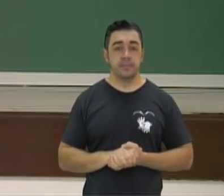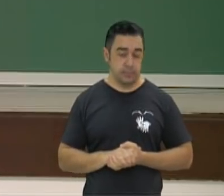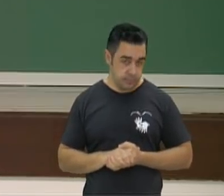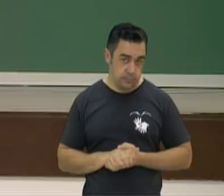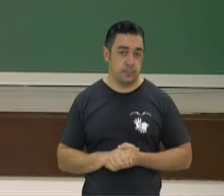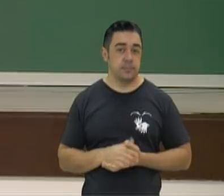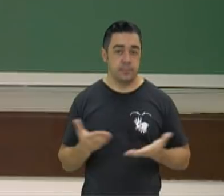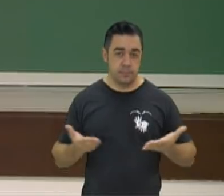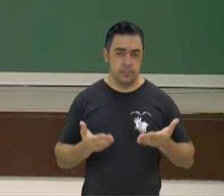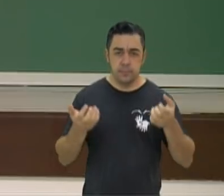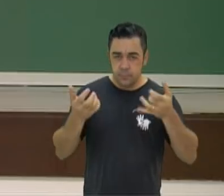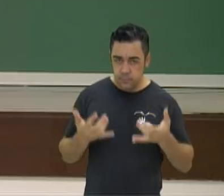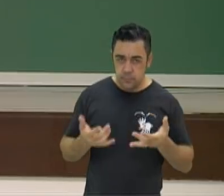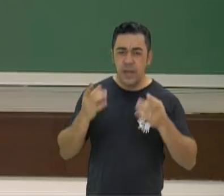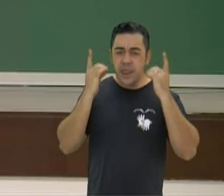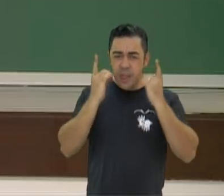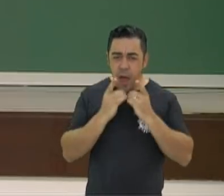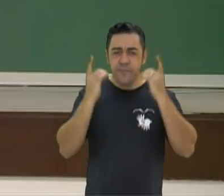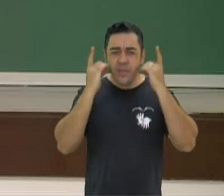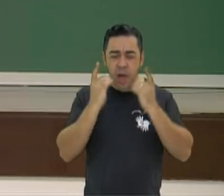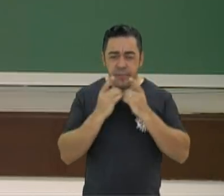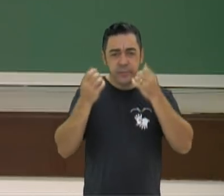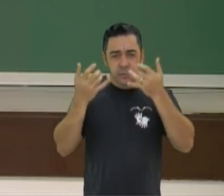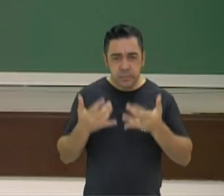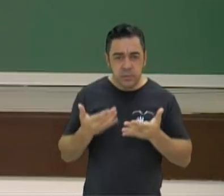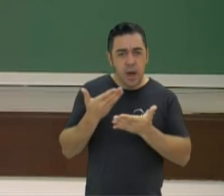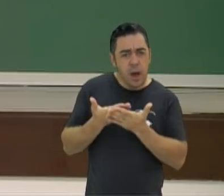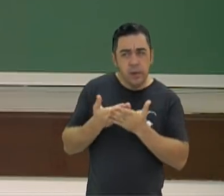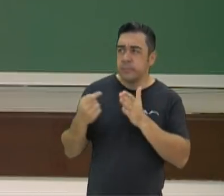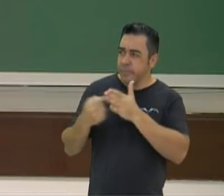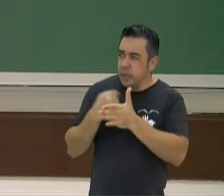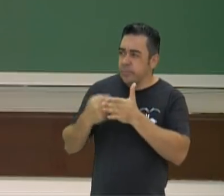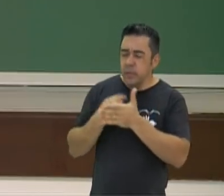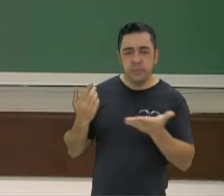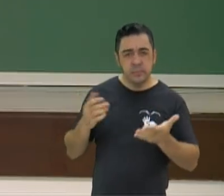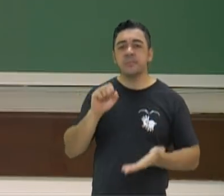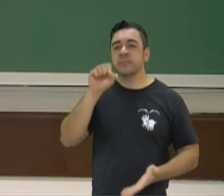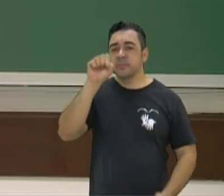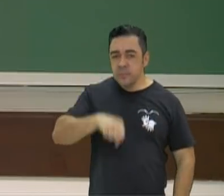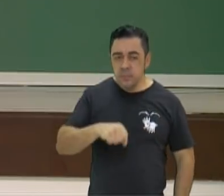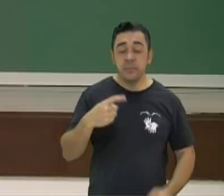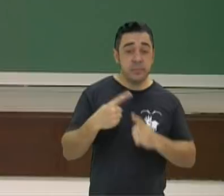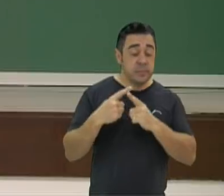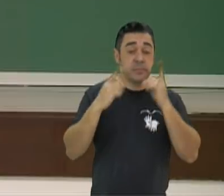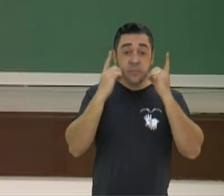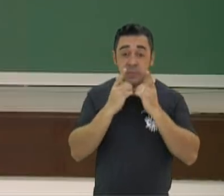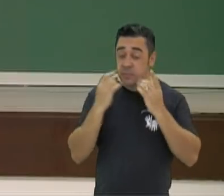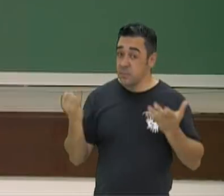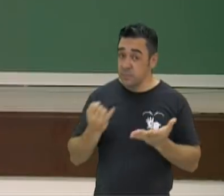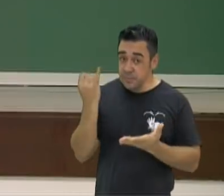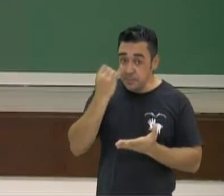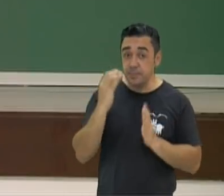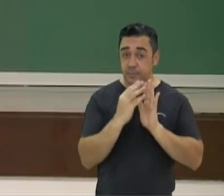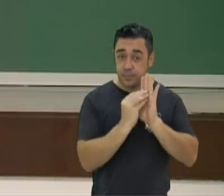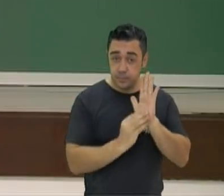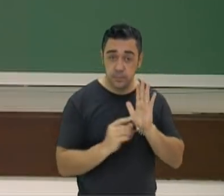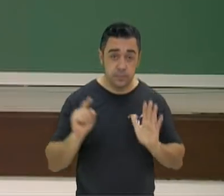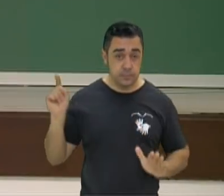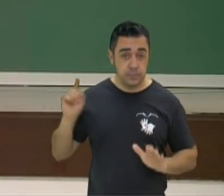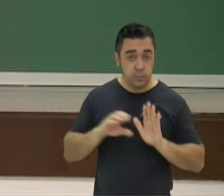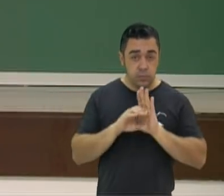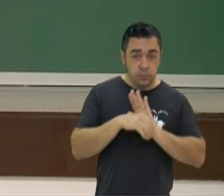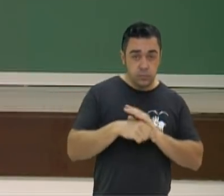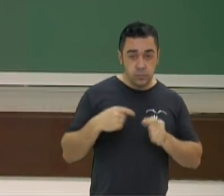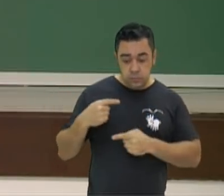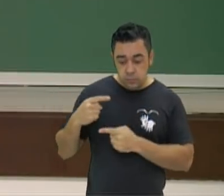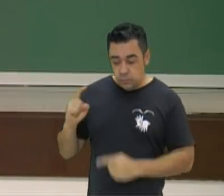Poxa, professor, a gente falou de Darwin faz tantas aulas já, você ainda está perguntando dele? Sim, porque ele é muito importante para esses conteúdos, para esses conceitos de evolução.